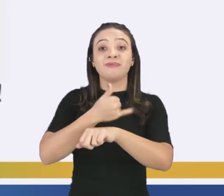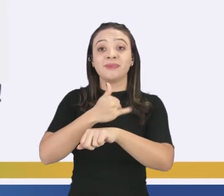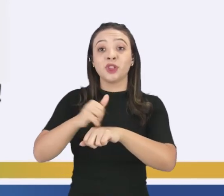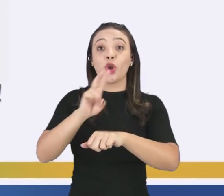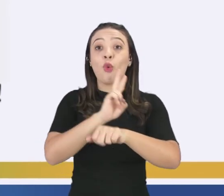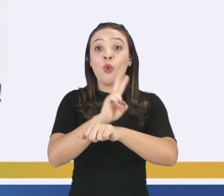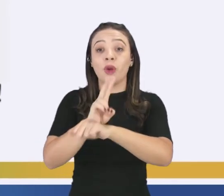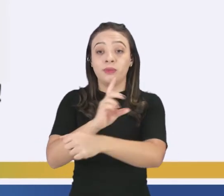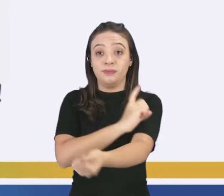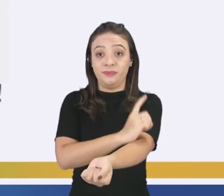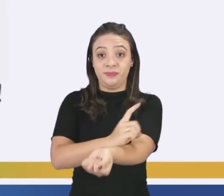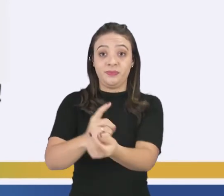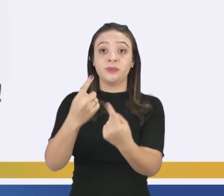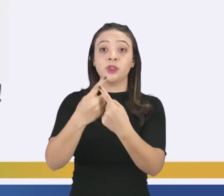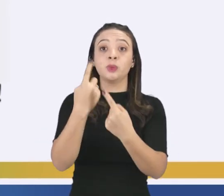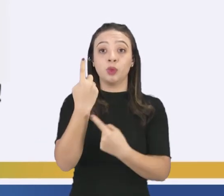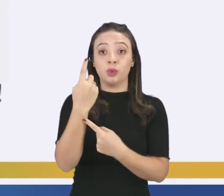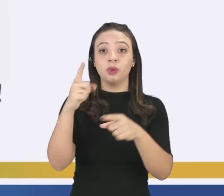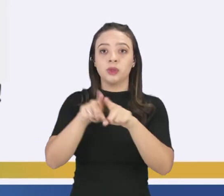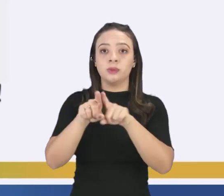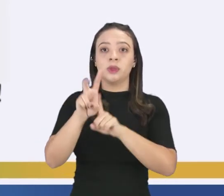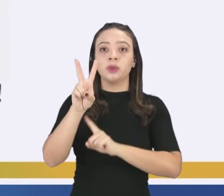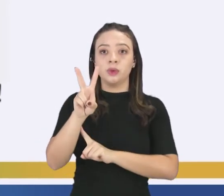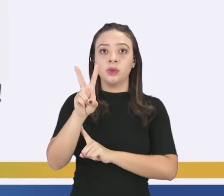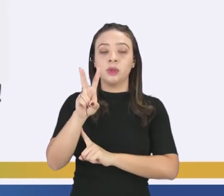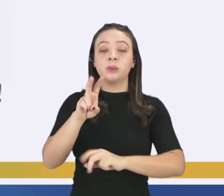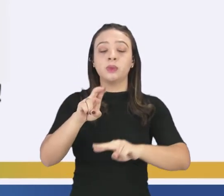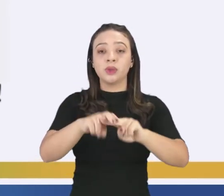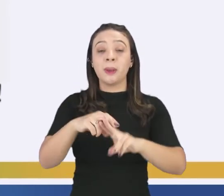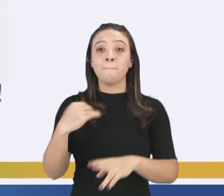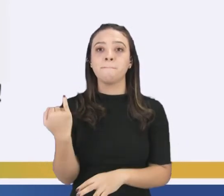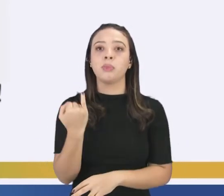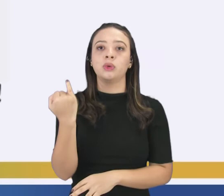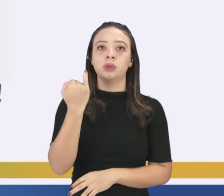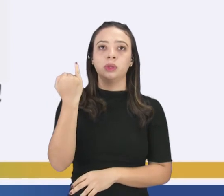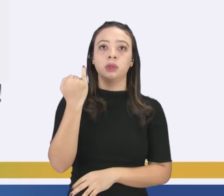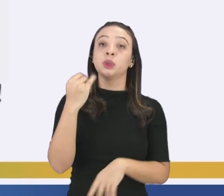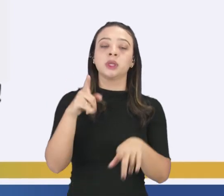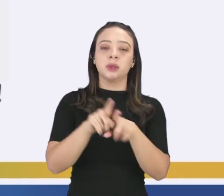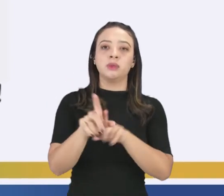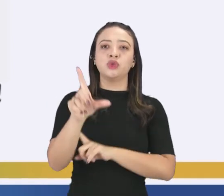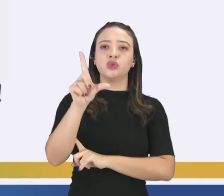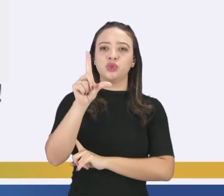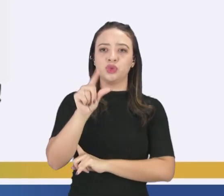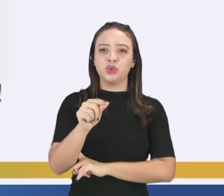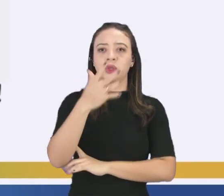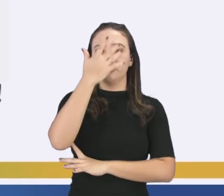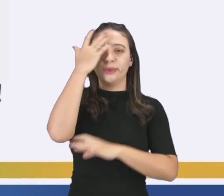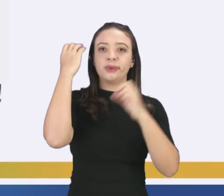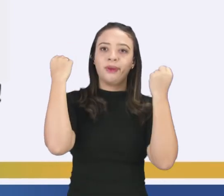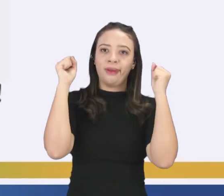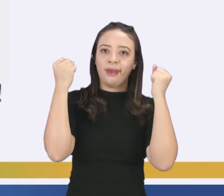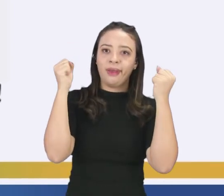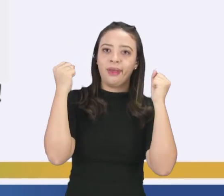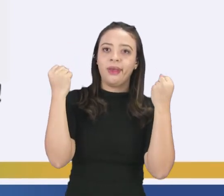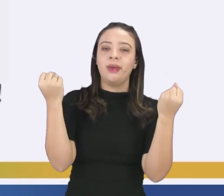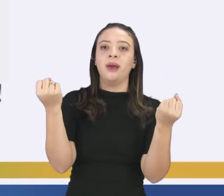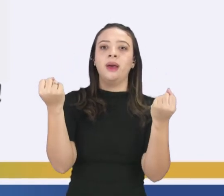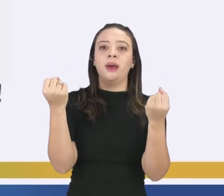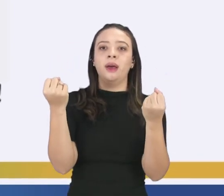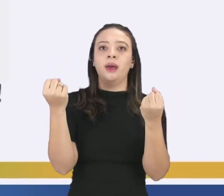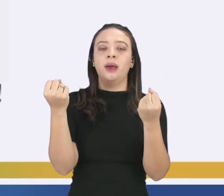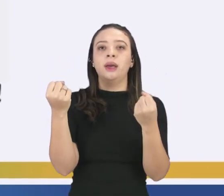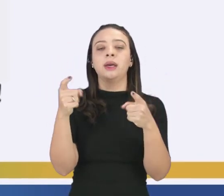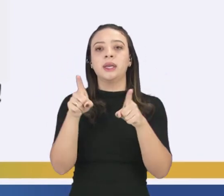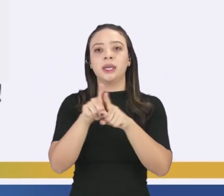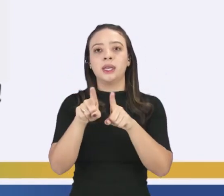do diabetes tipo 1 e tipo 2 e deve ser enxergada como uma prioridade. Além de reduzir os níveis de sedentarismo e obesidade, atua